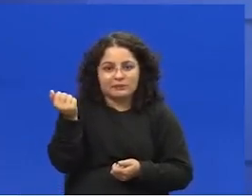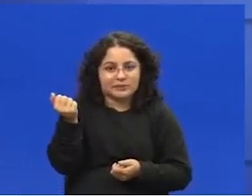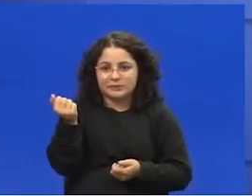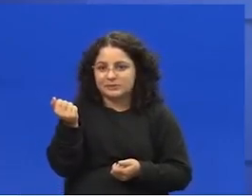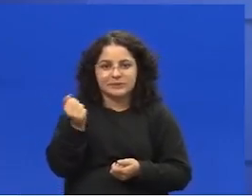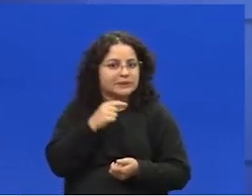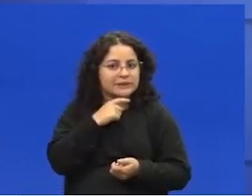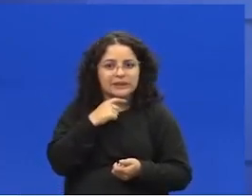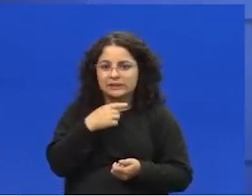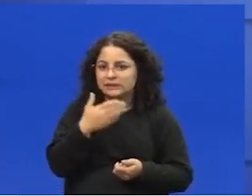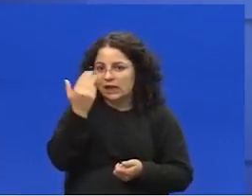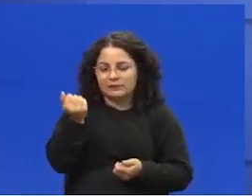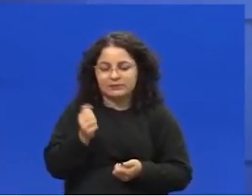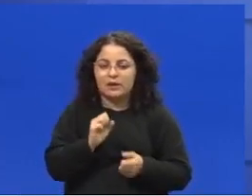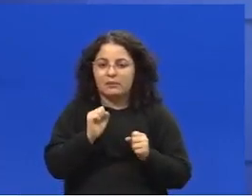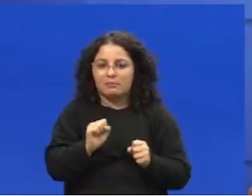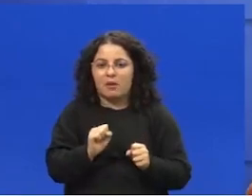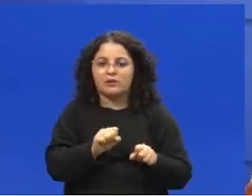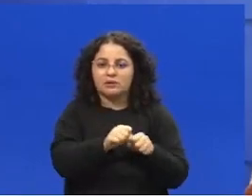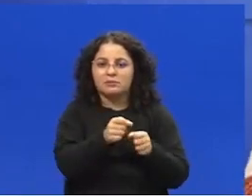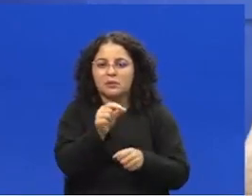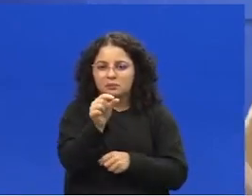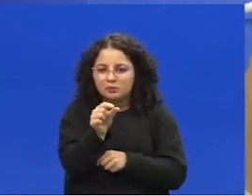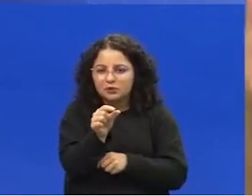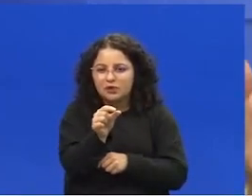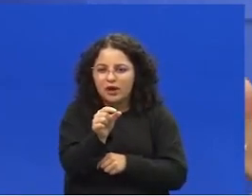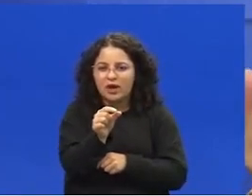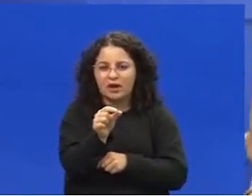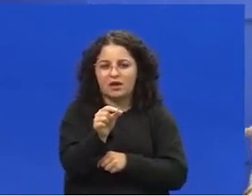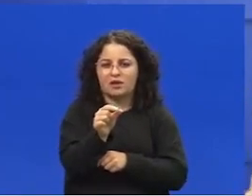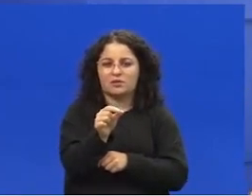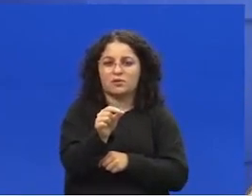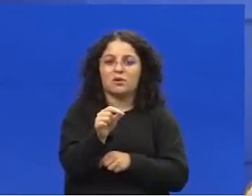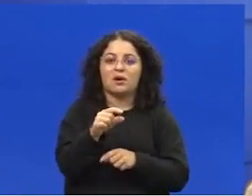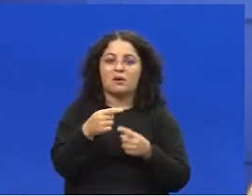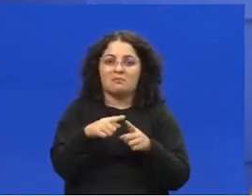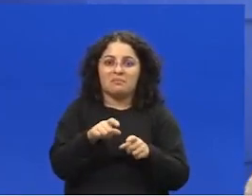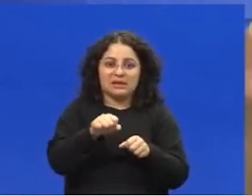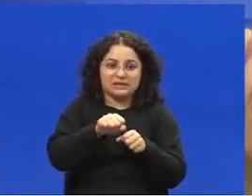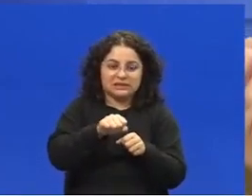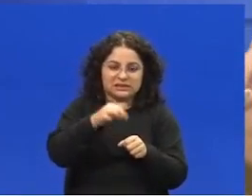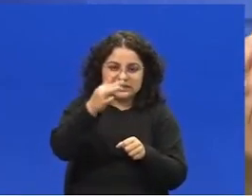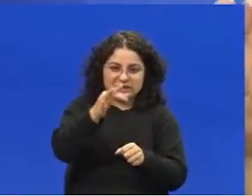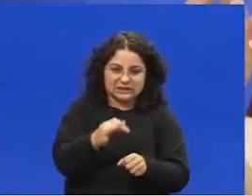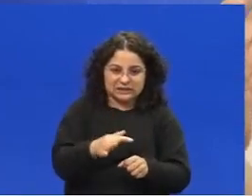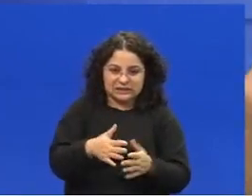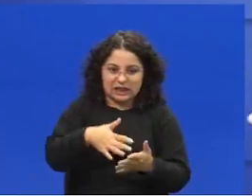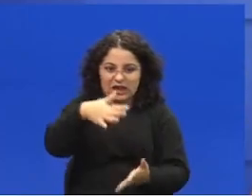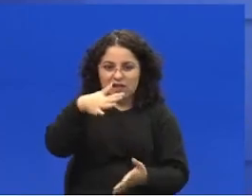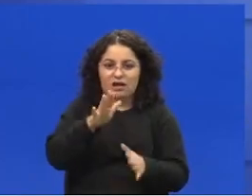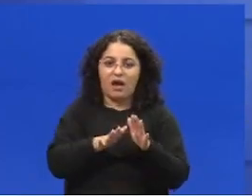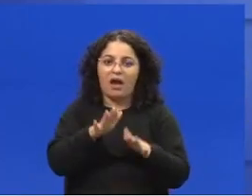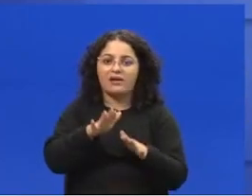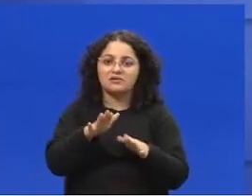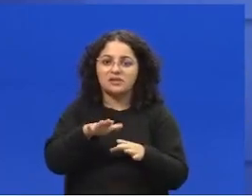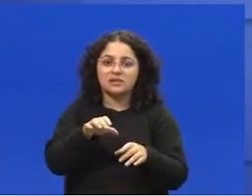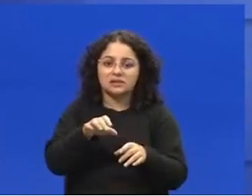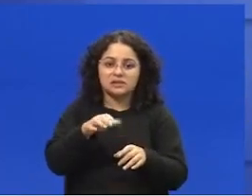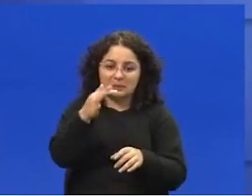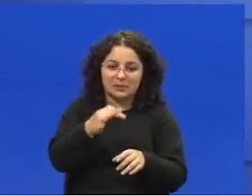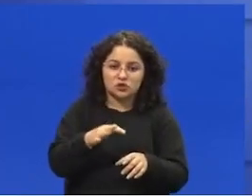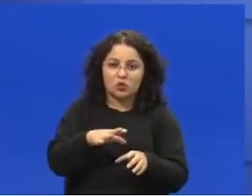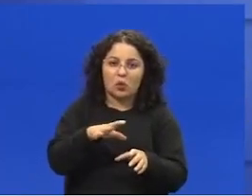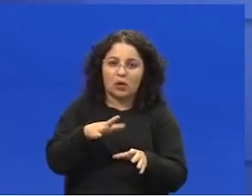traumático. Pode ser um trauma pequeno e gerar uma lesão muito grande, e pode ser um trauma grande e a pessoa não ter absolutamente